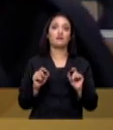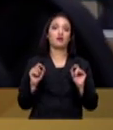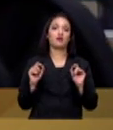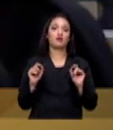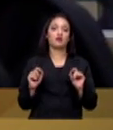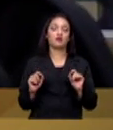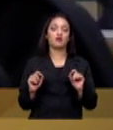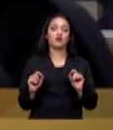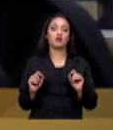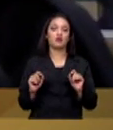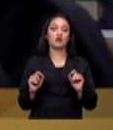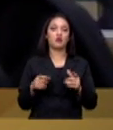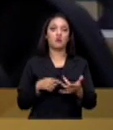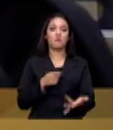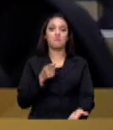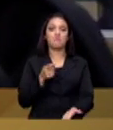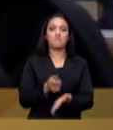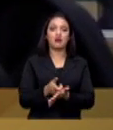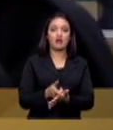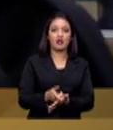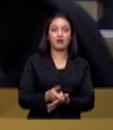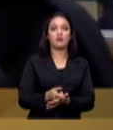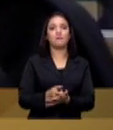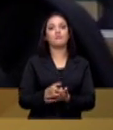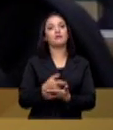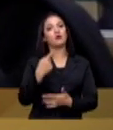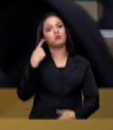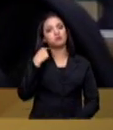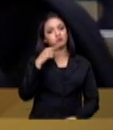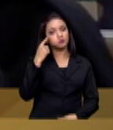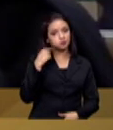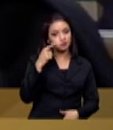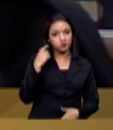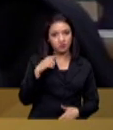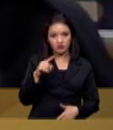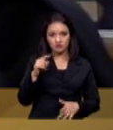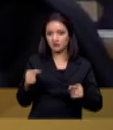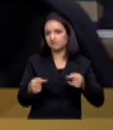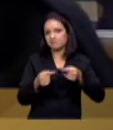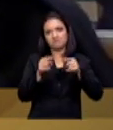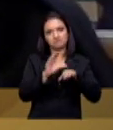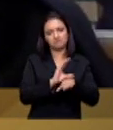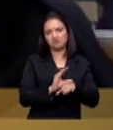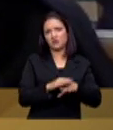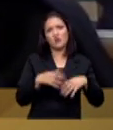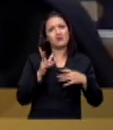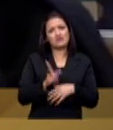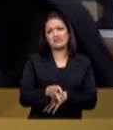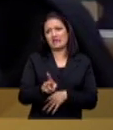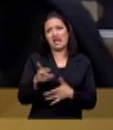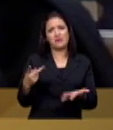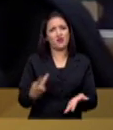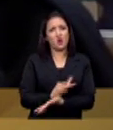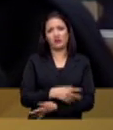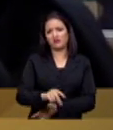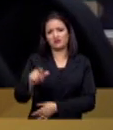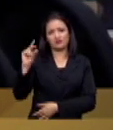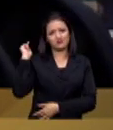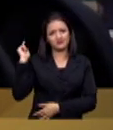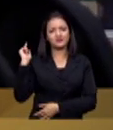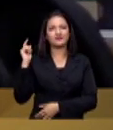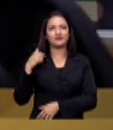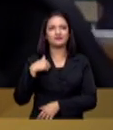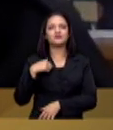tocante ao pagamento de honorários, apenas porque sempre foi assim. Embora meu